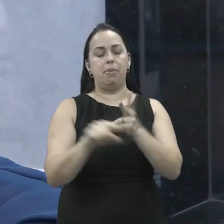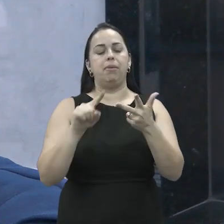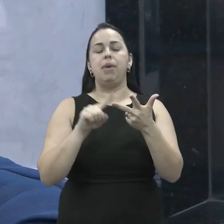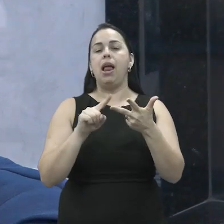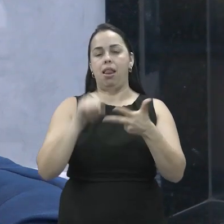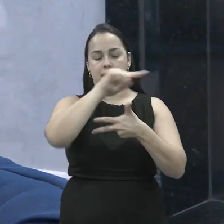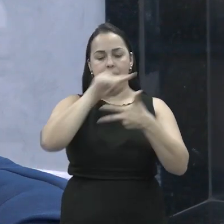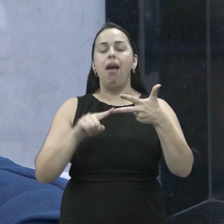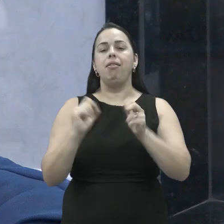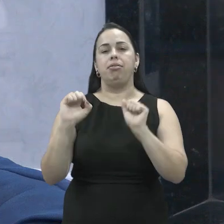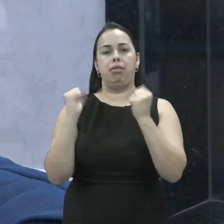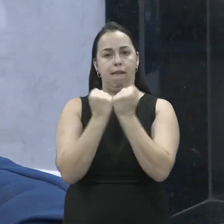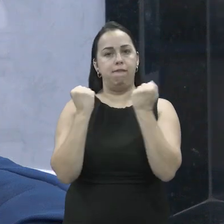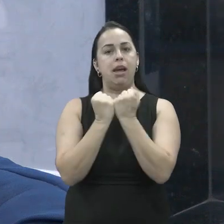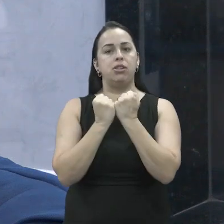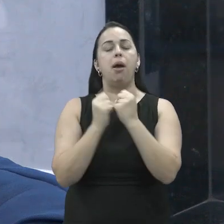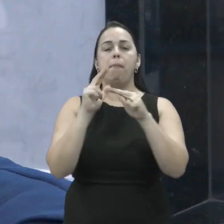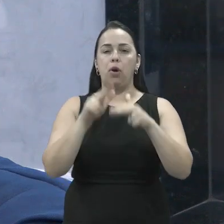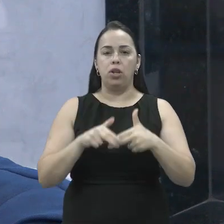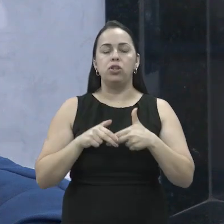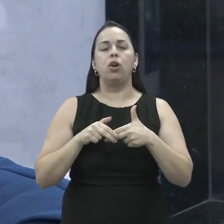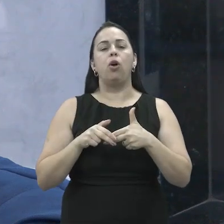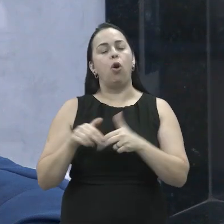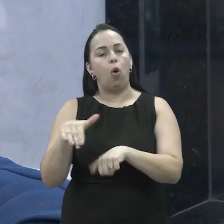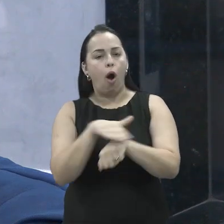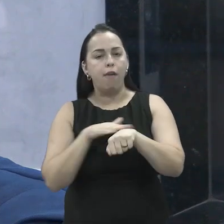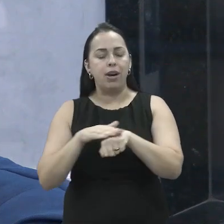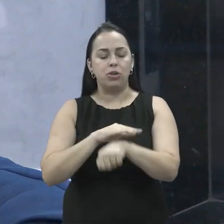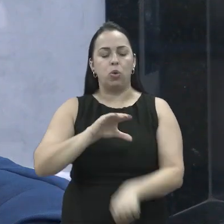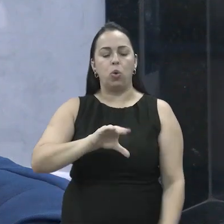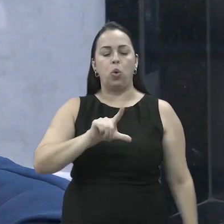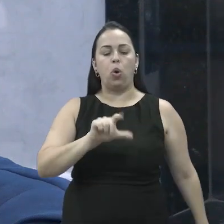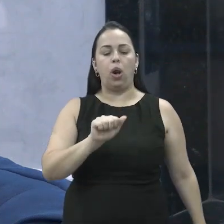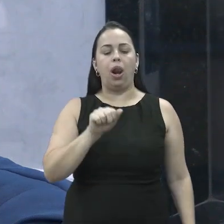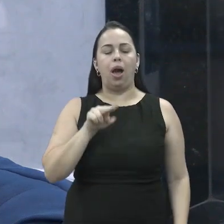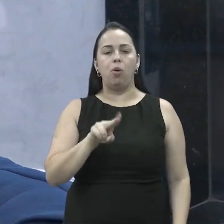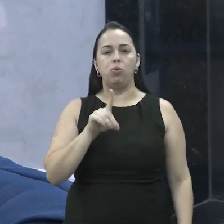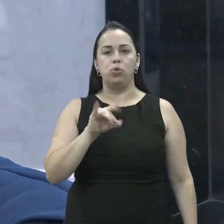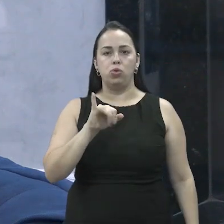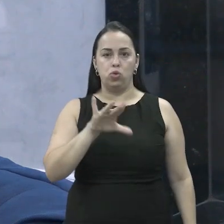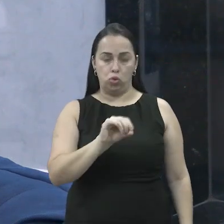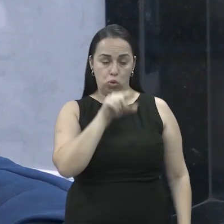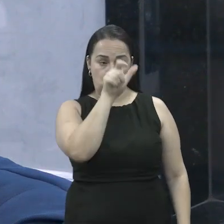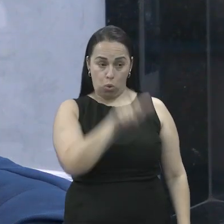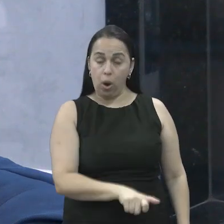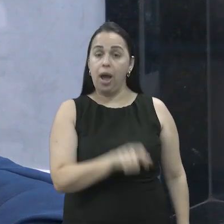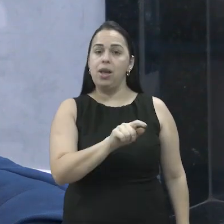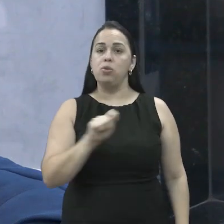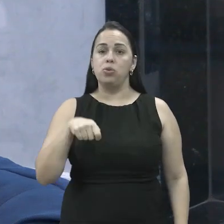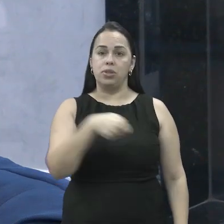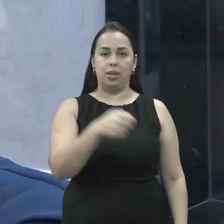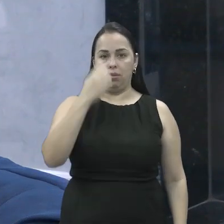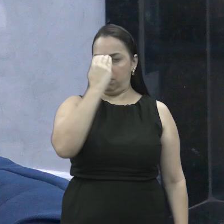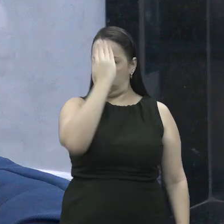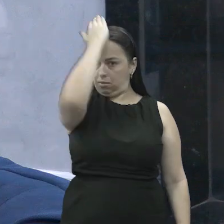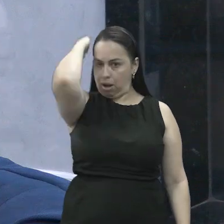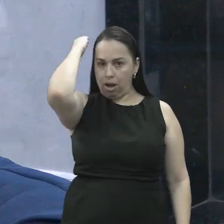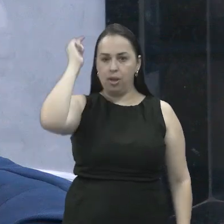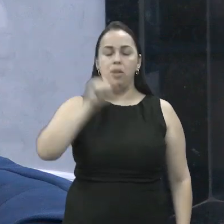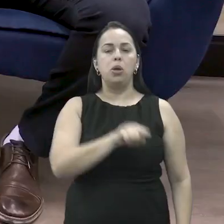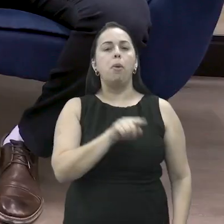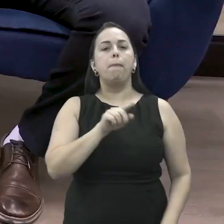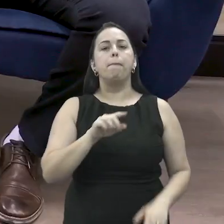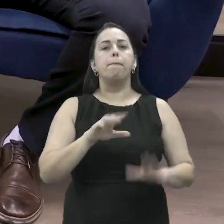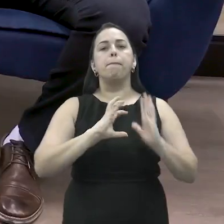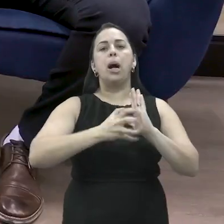a criminalidade. Eu converso agora com Cláudio Apolinário, do Partido Social Democrático, o